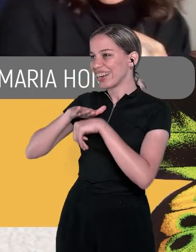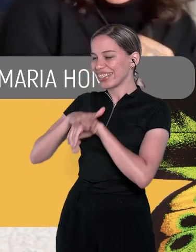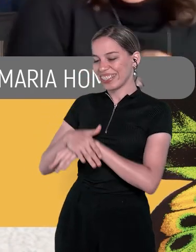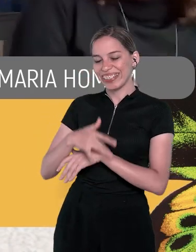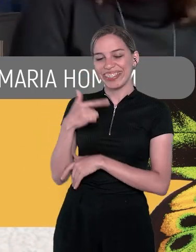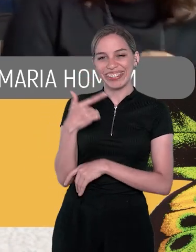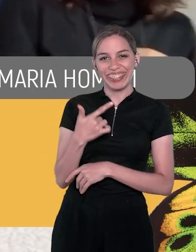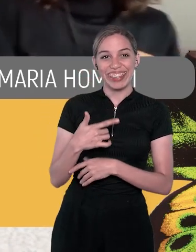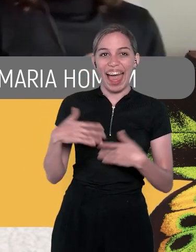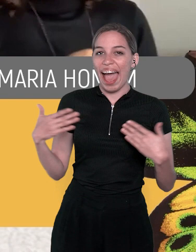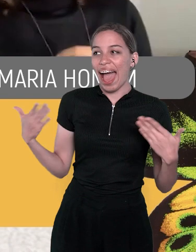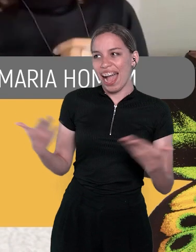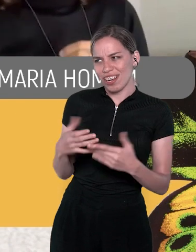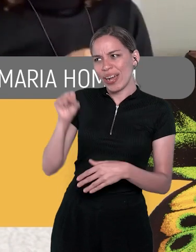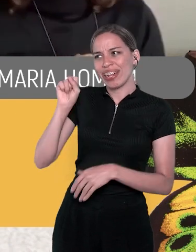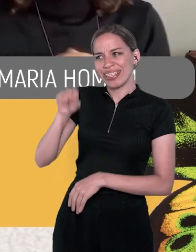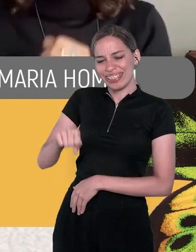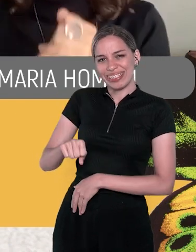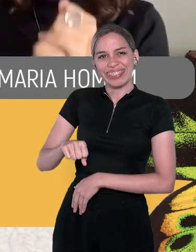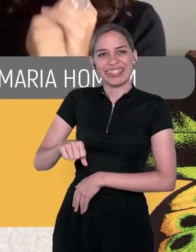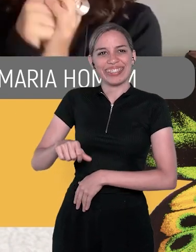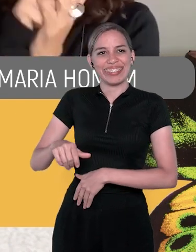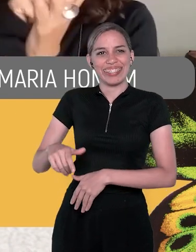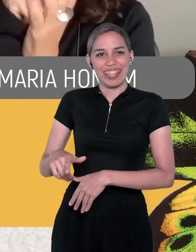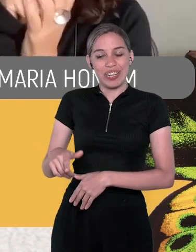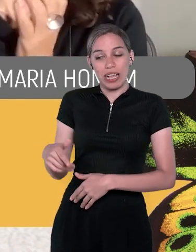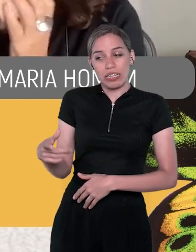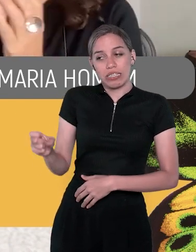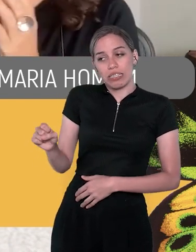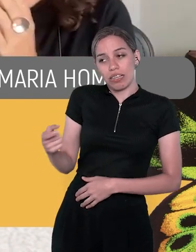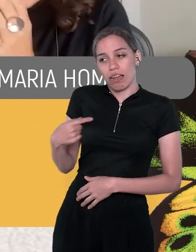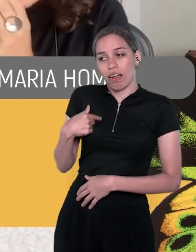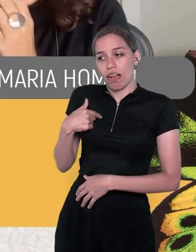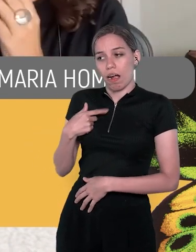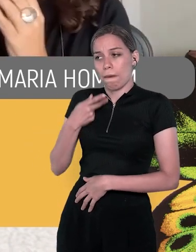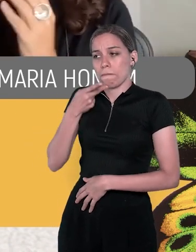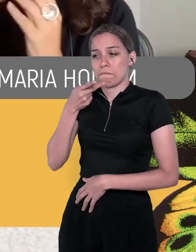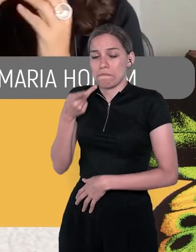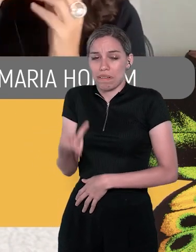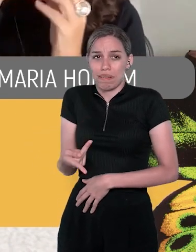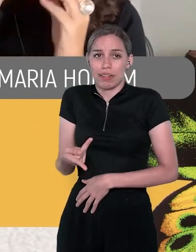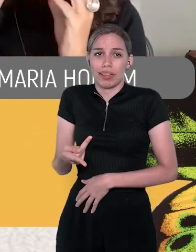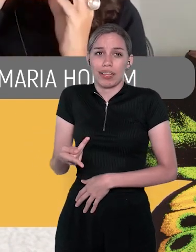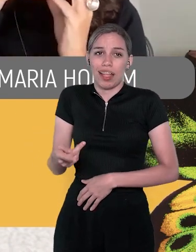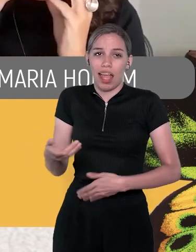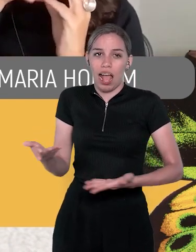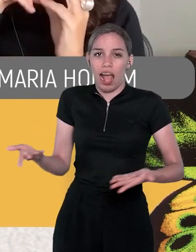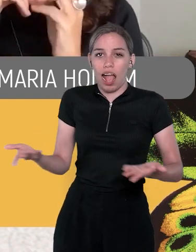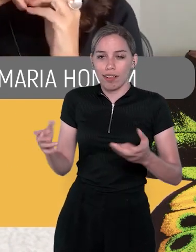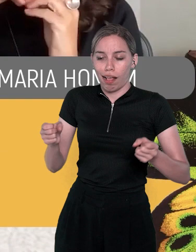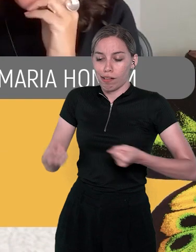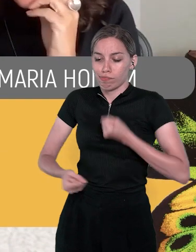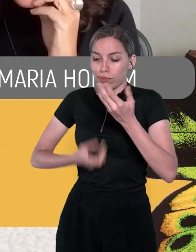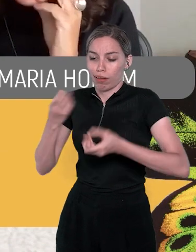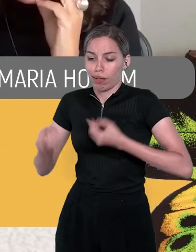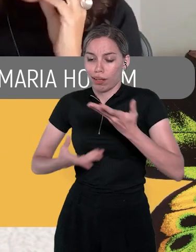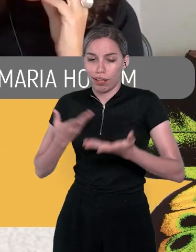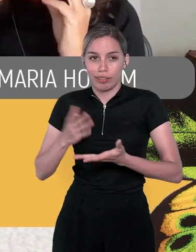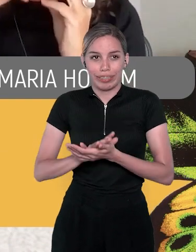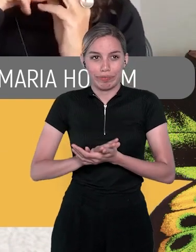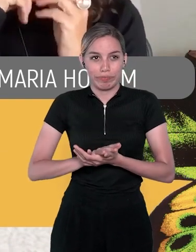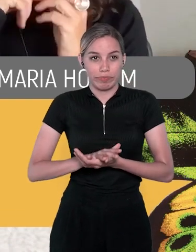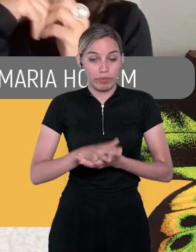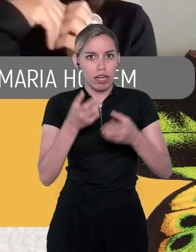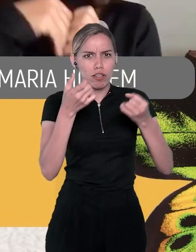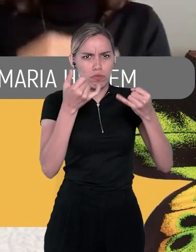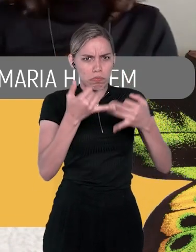noite. Agora vai, né? Agora você pegou a palavra comigo, agora bom contar, hein, Afonso?